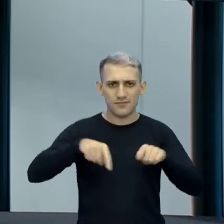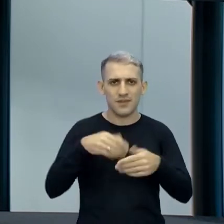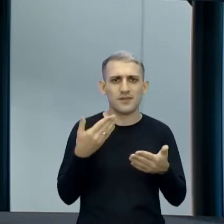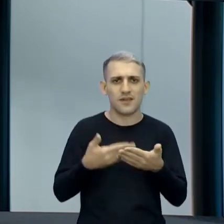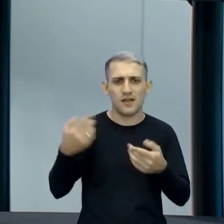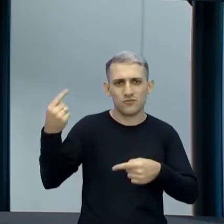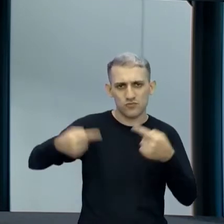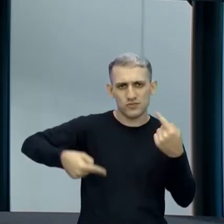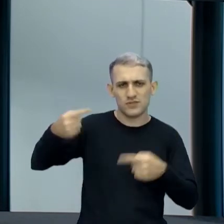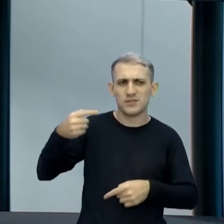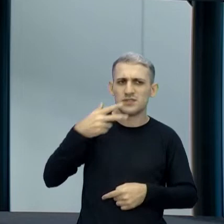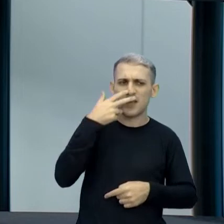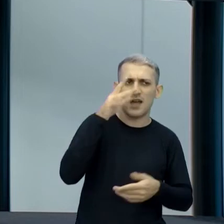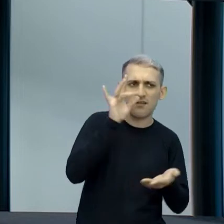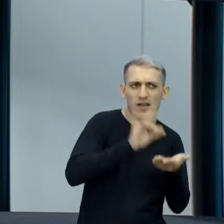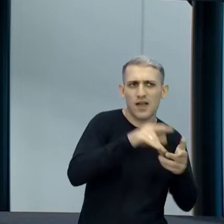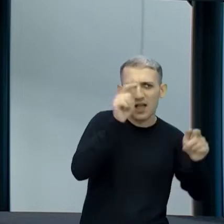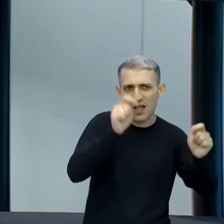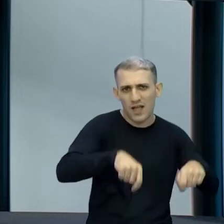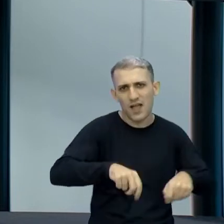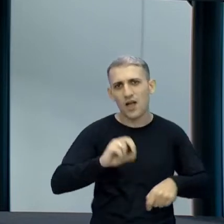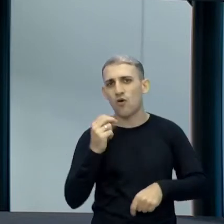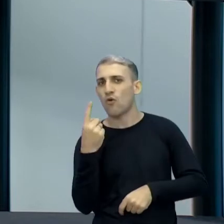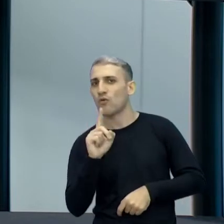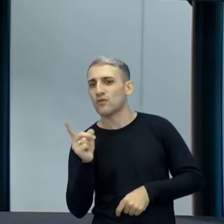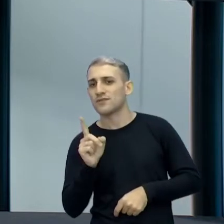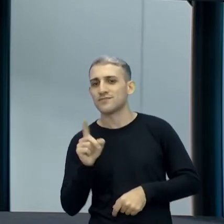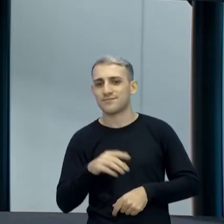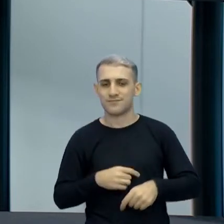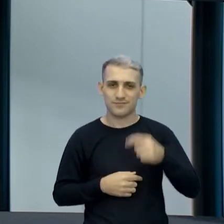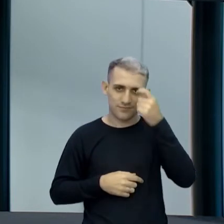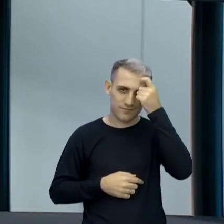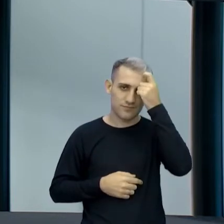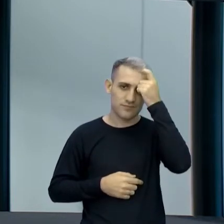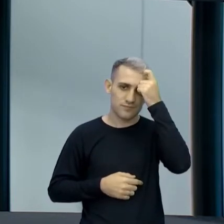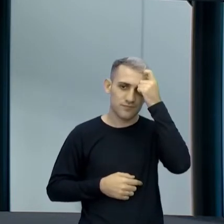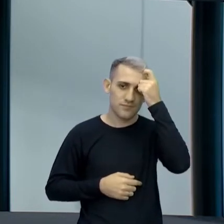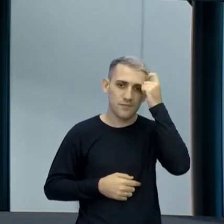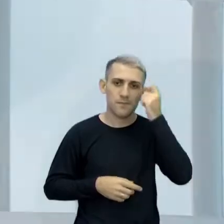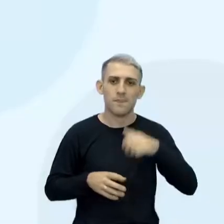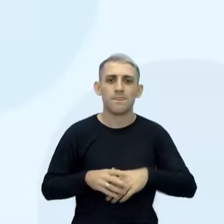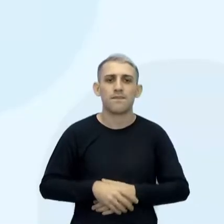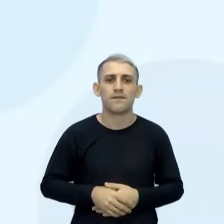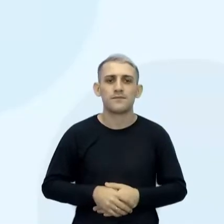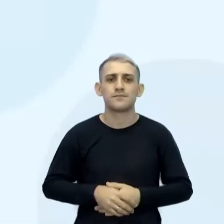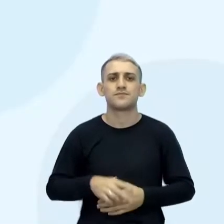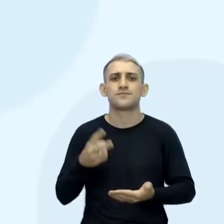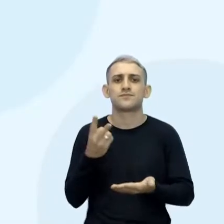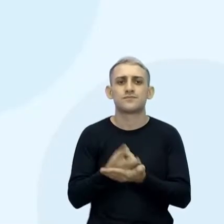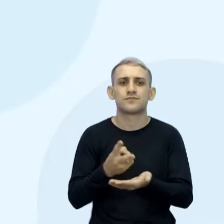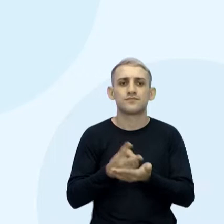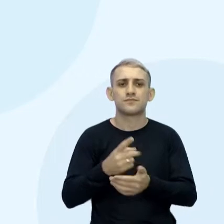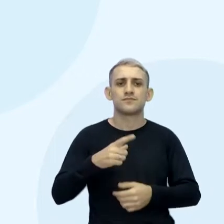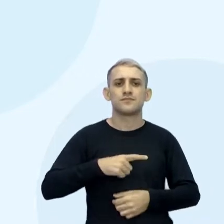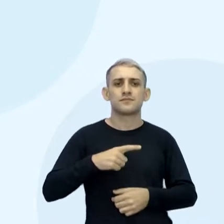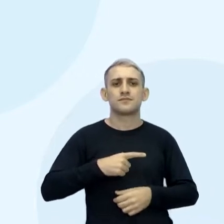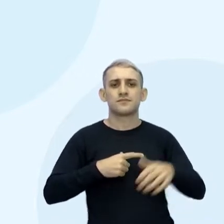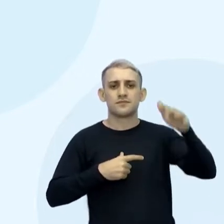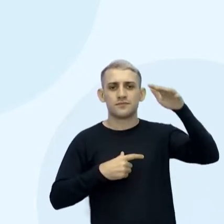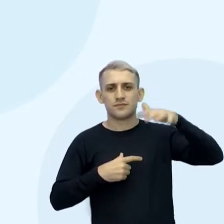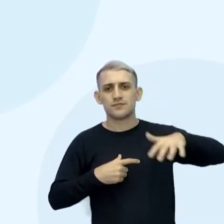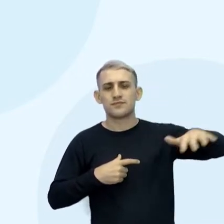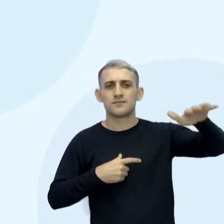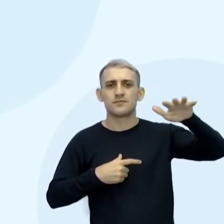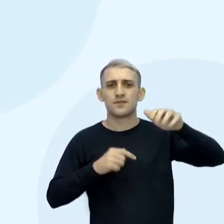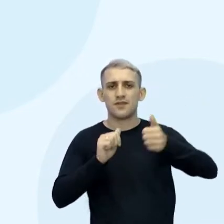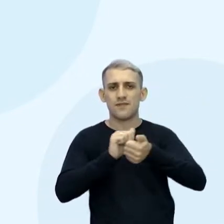discutir. Será que seria possível ou não, tá certo? Bom, continuando, a altitude, então, nos esportes,